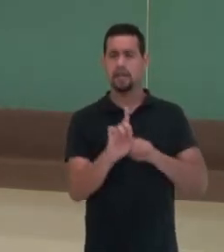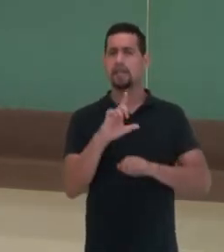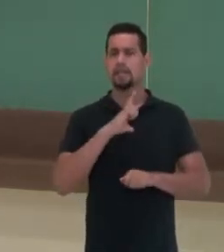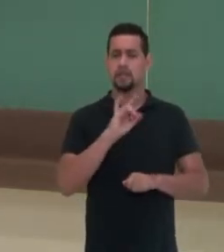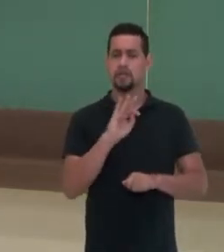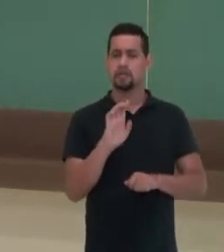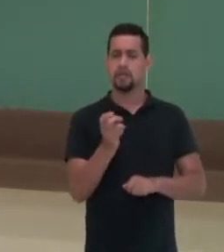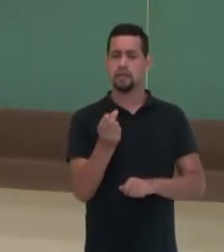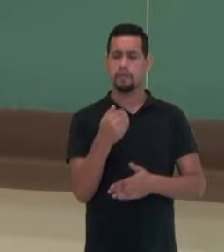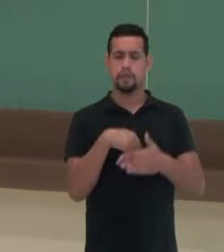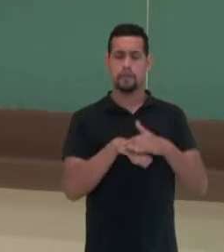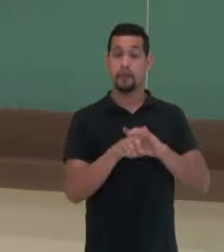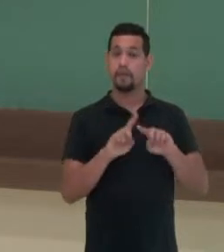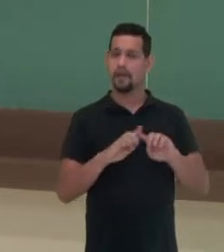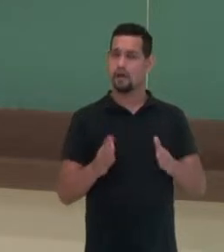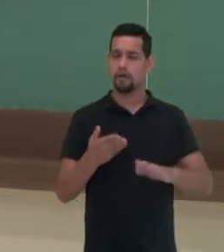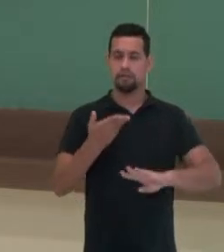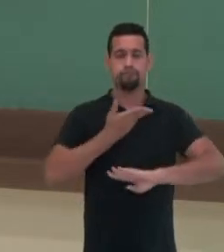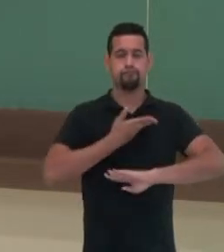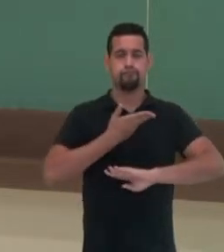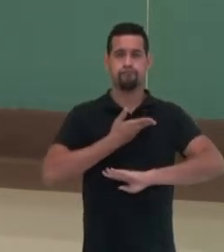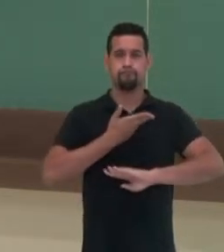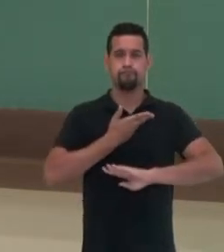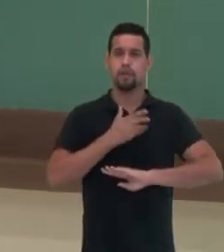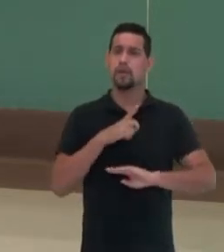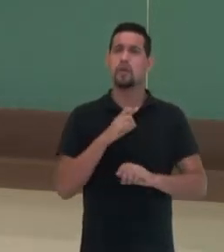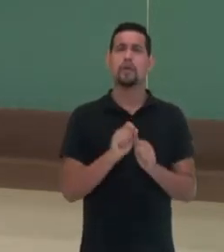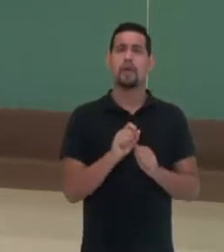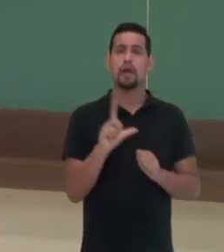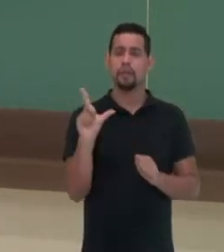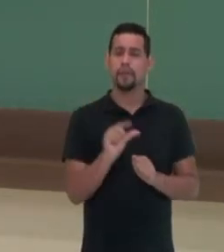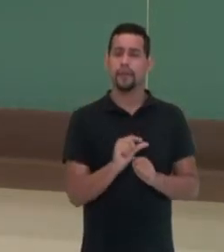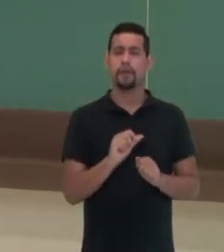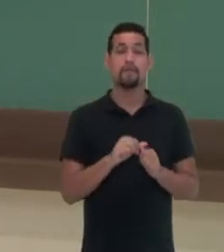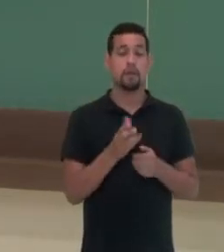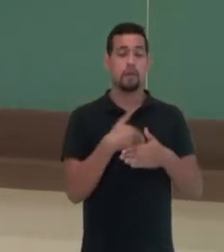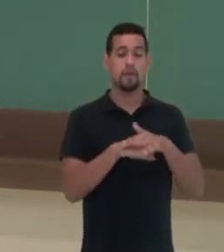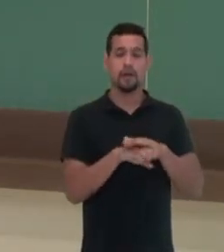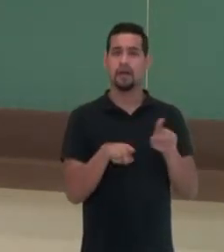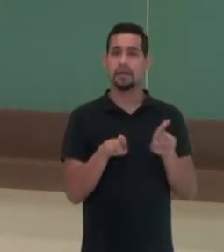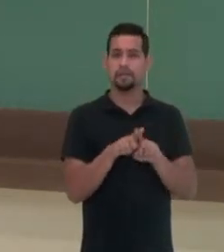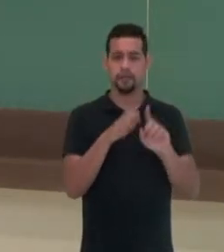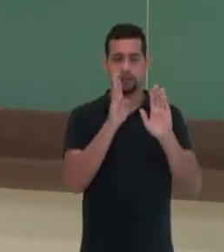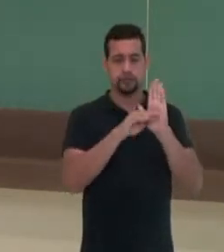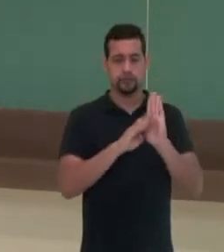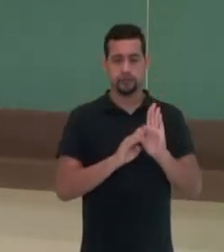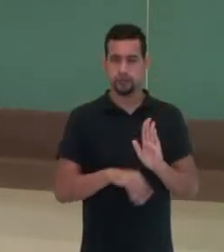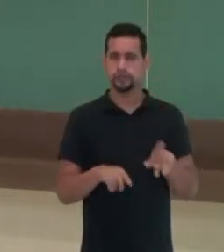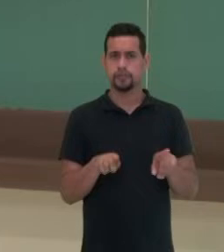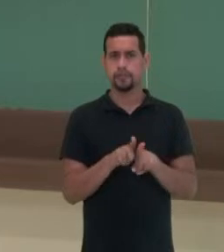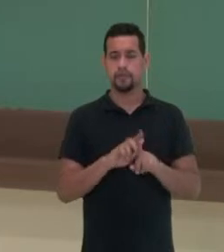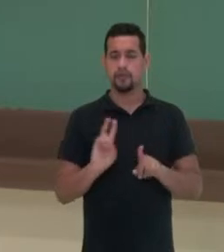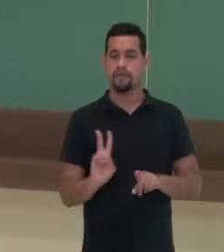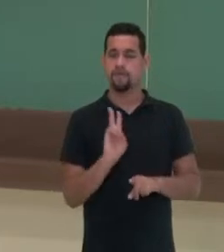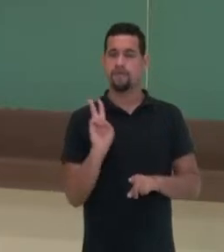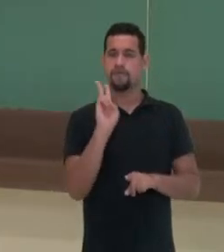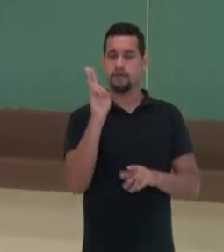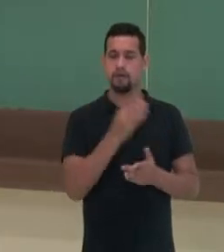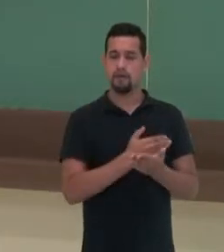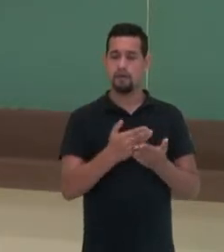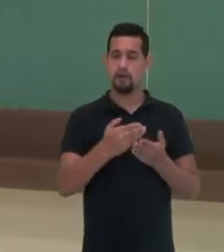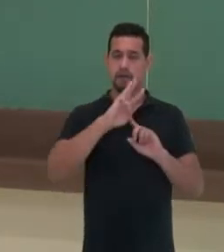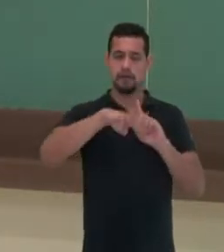tem que ficar lá. Então, nessa situação, o período mínimo de aplicação para que se retire o valor